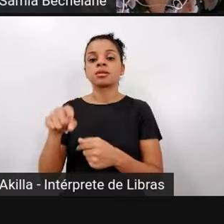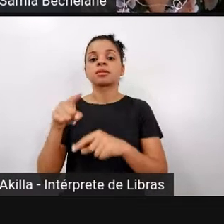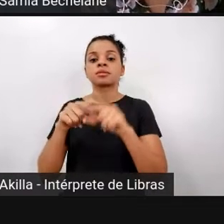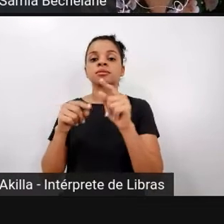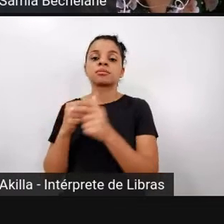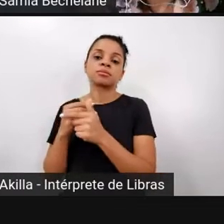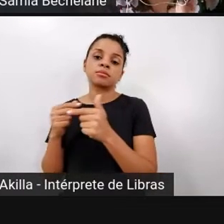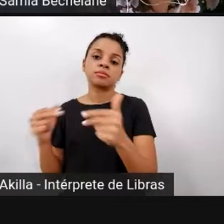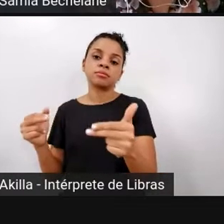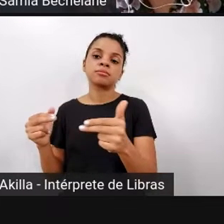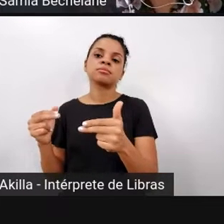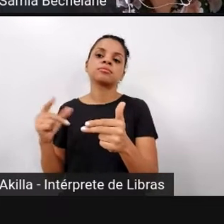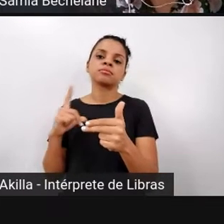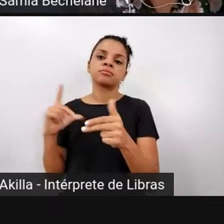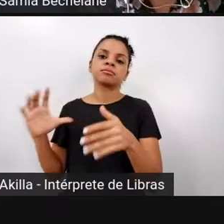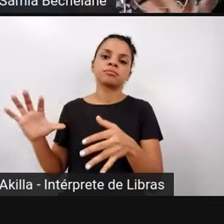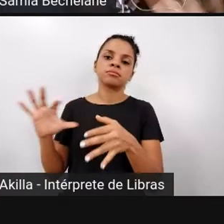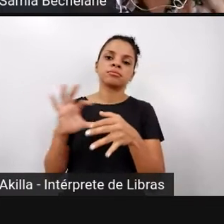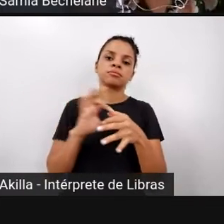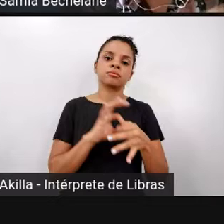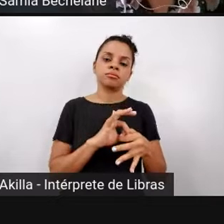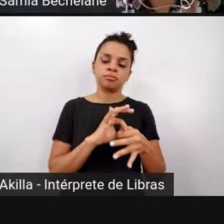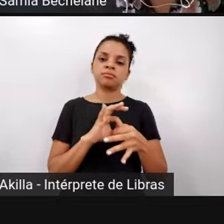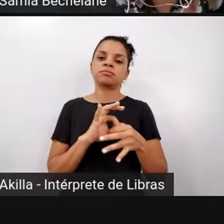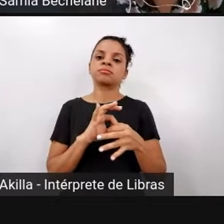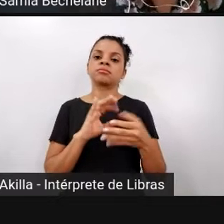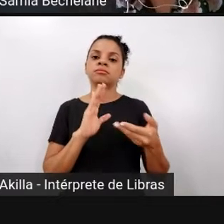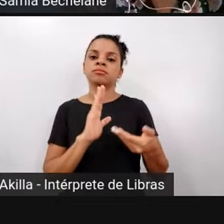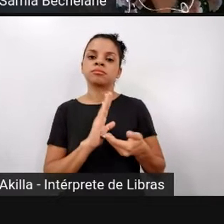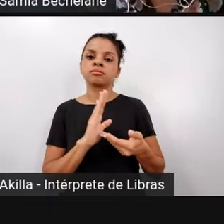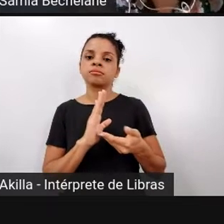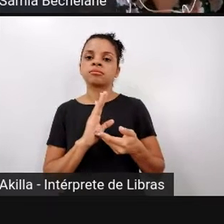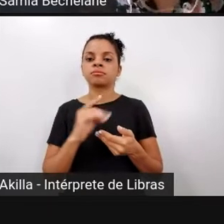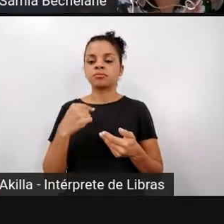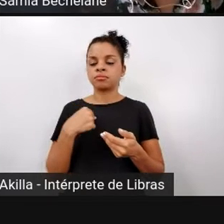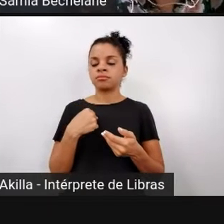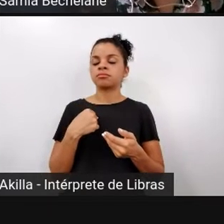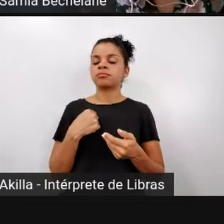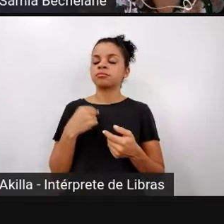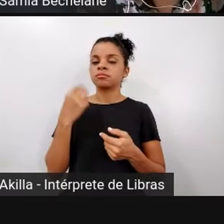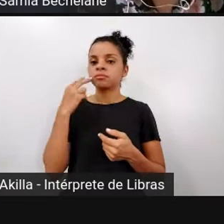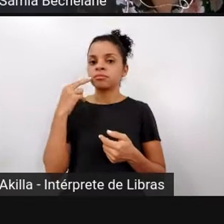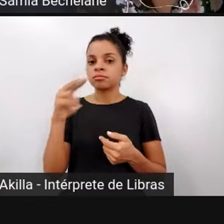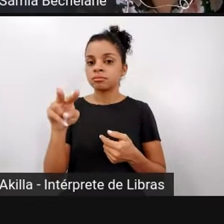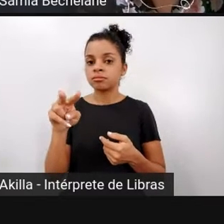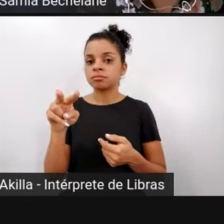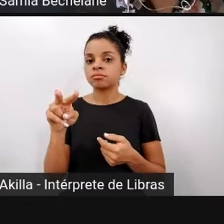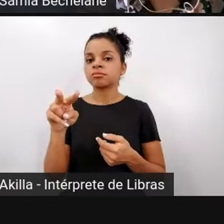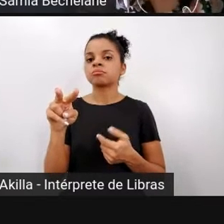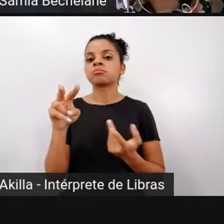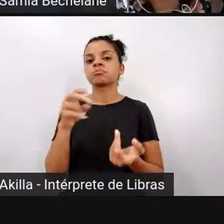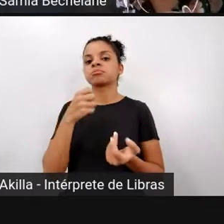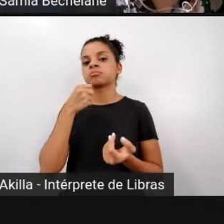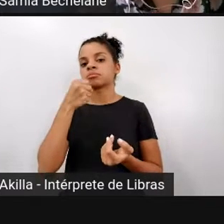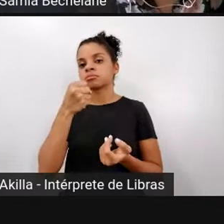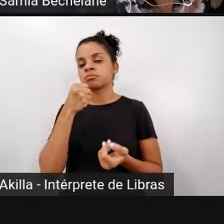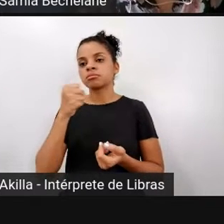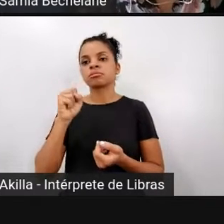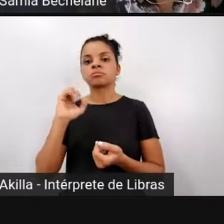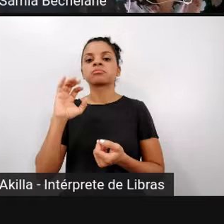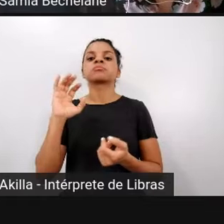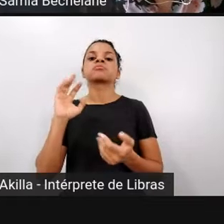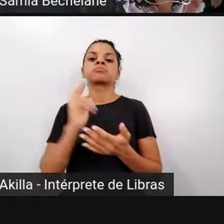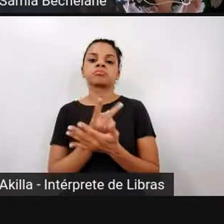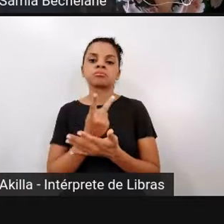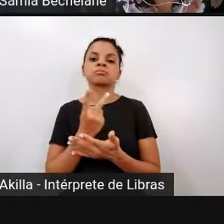trabalhando como assessora dentro de um mandato parlamentar, a gente vê o jornalismo político acontecendo o tempo inteiro, né? A gente é parte disso,